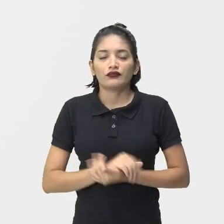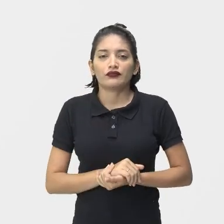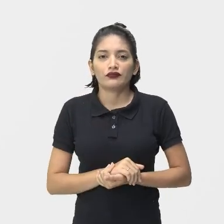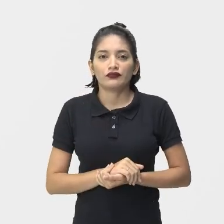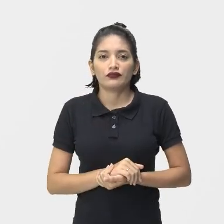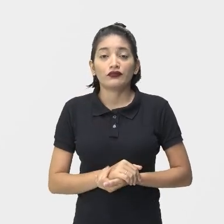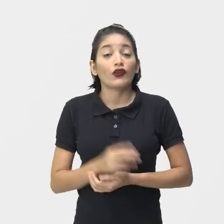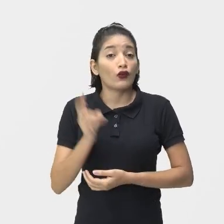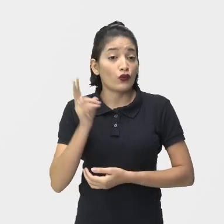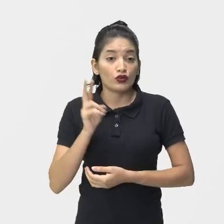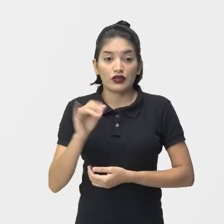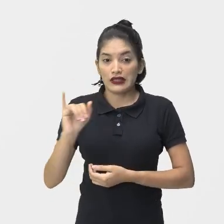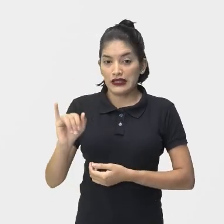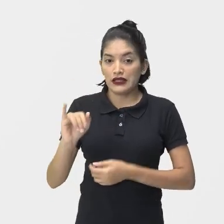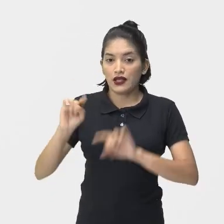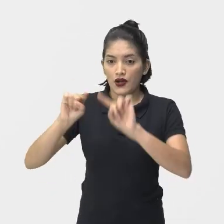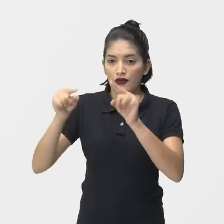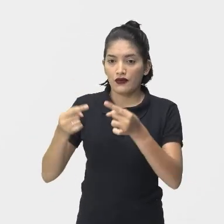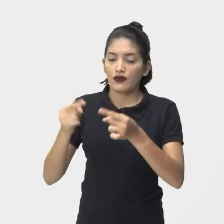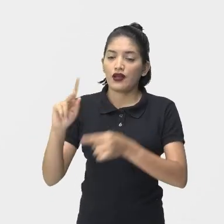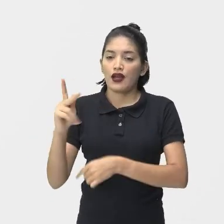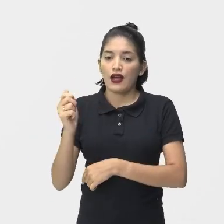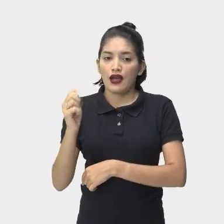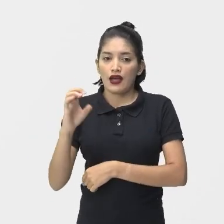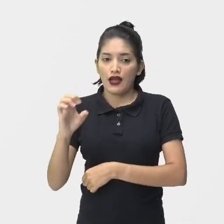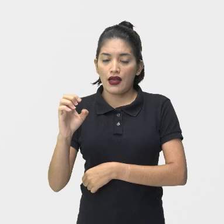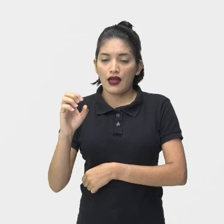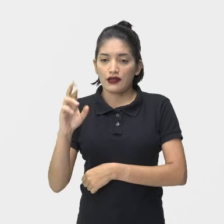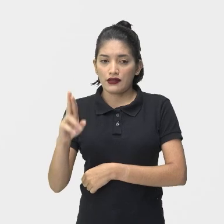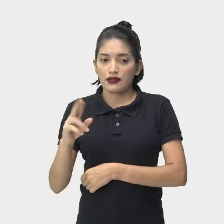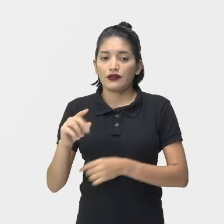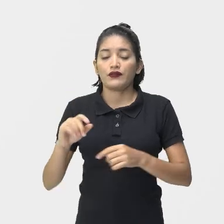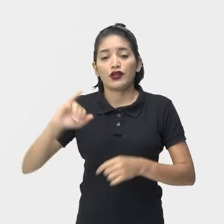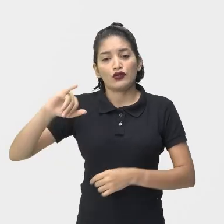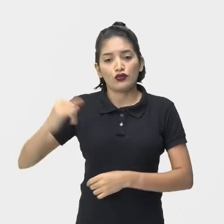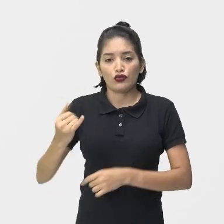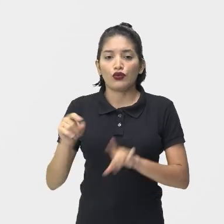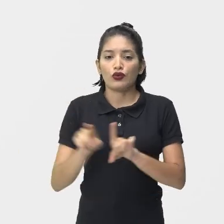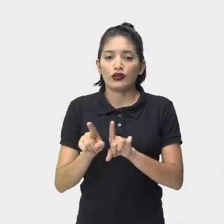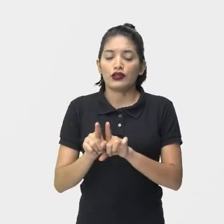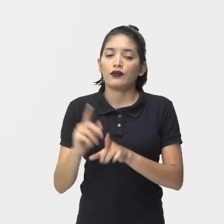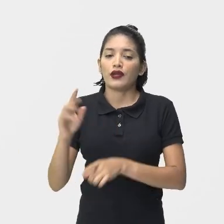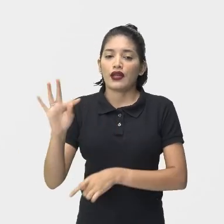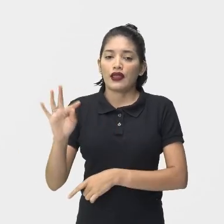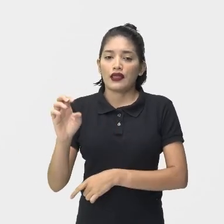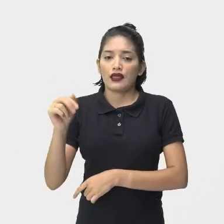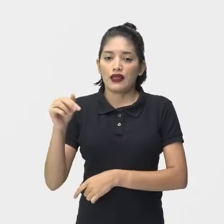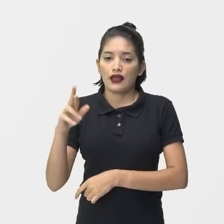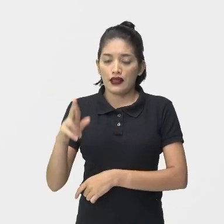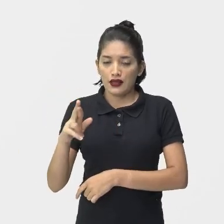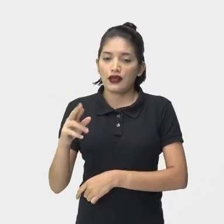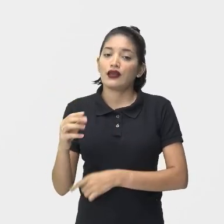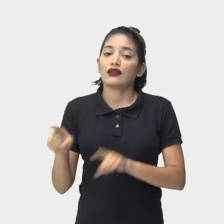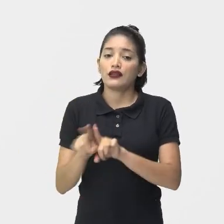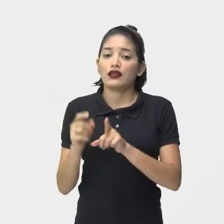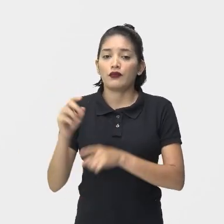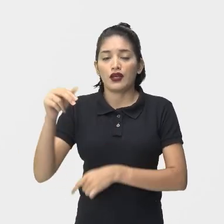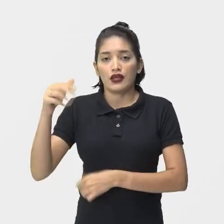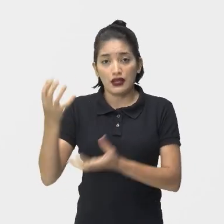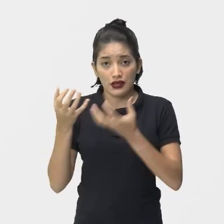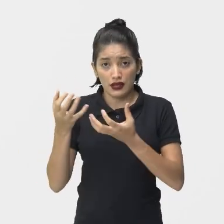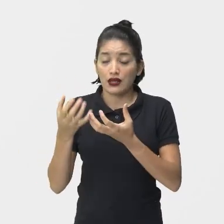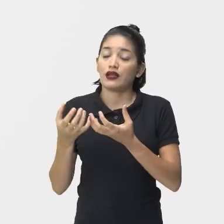Assim, temos a letra I, verbo descer e a ser. E letra J, verbo querer e tener, para ser conjugado